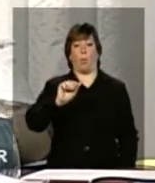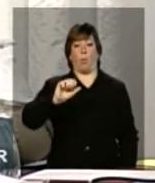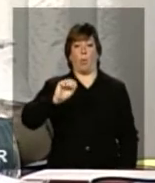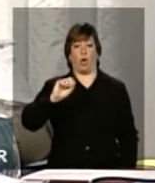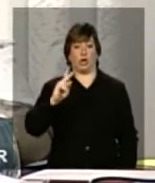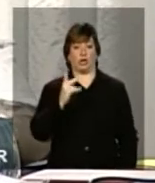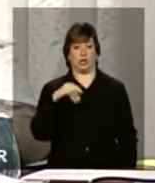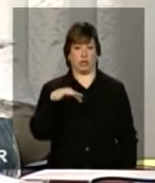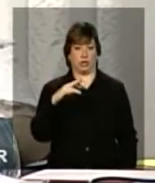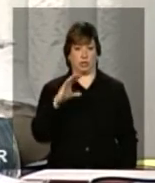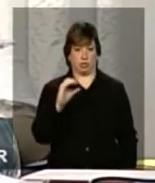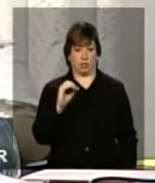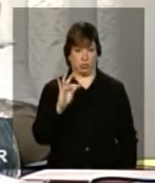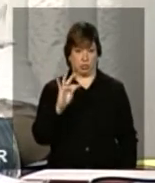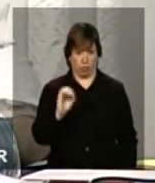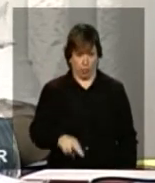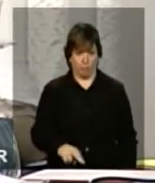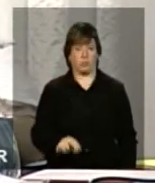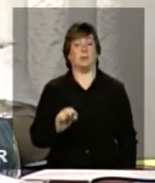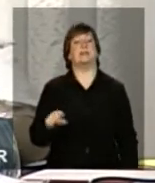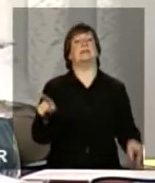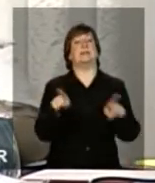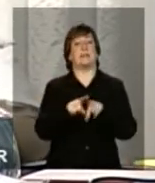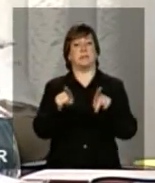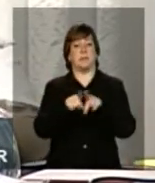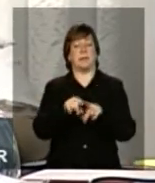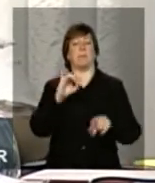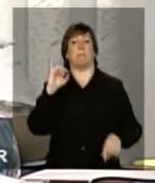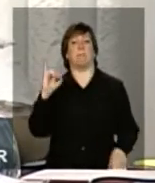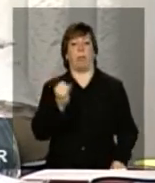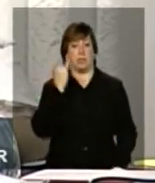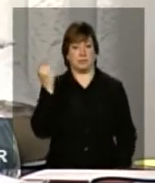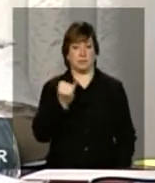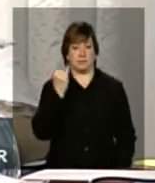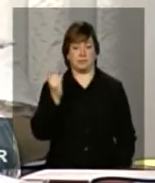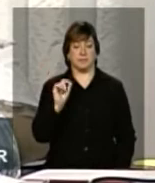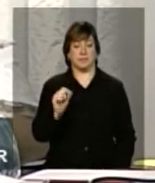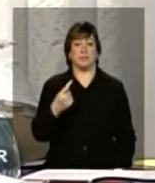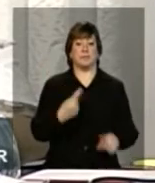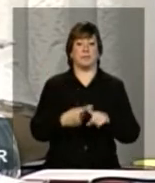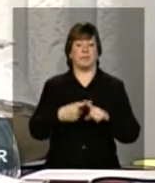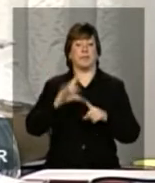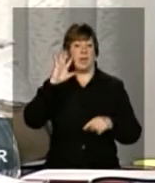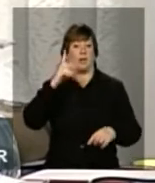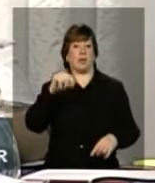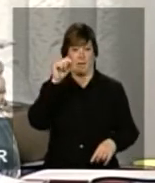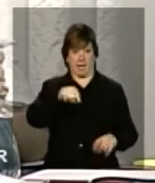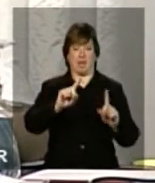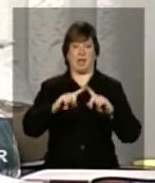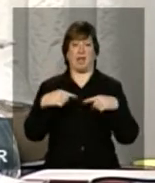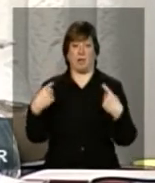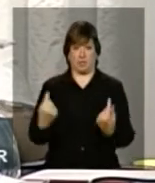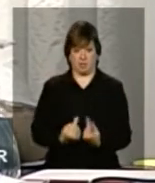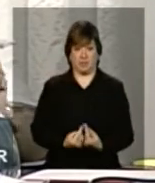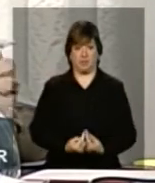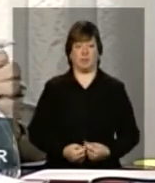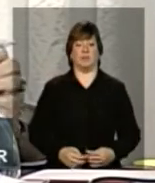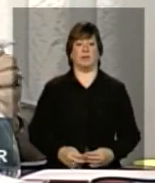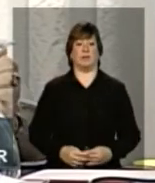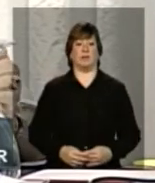também foi importante, porque se decidiu nesta reunião